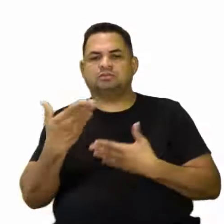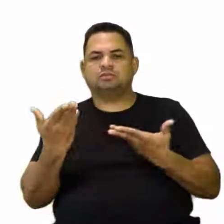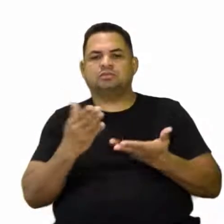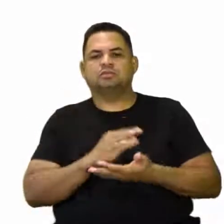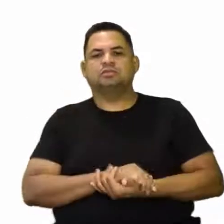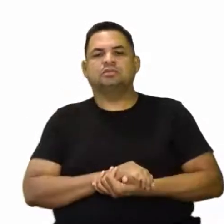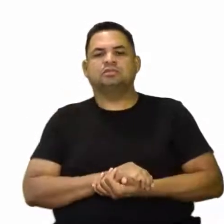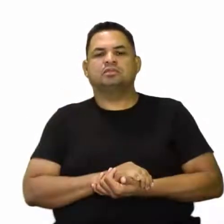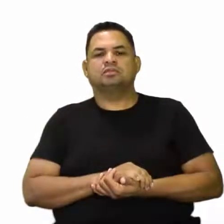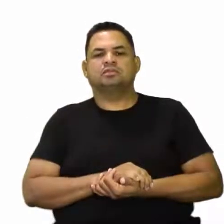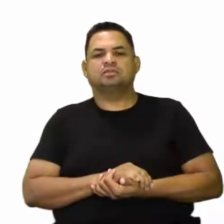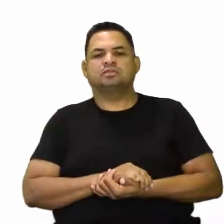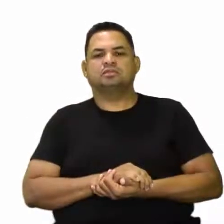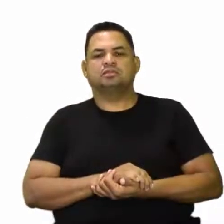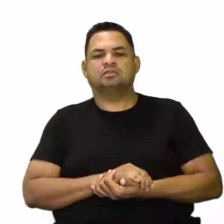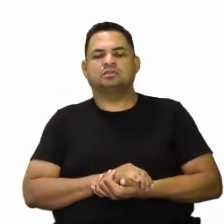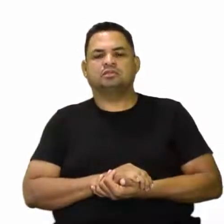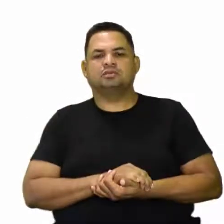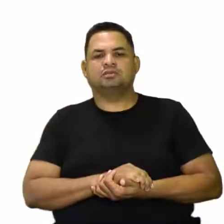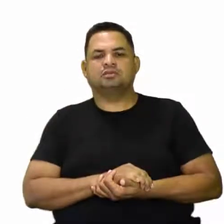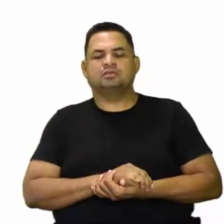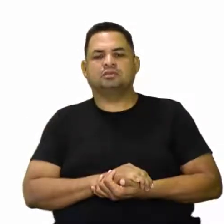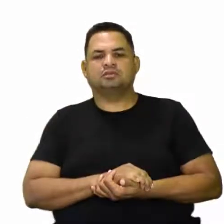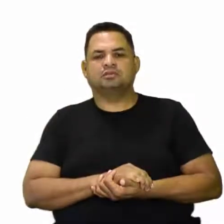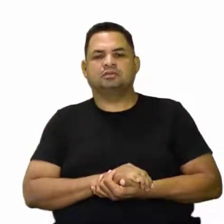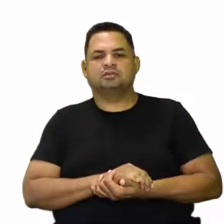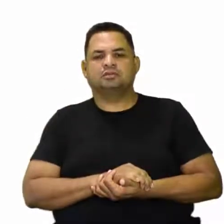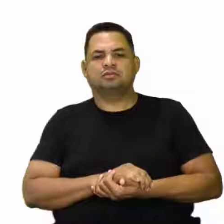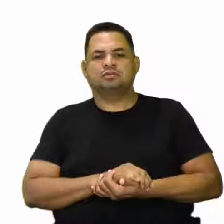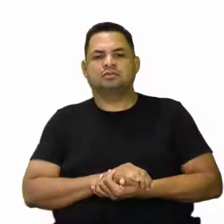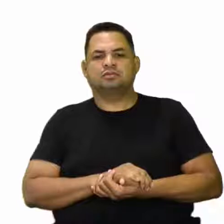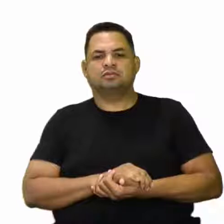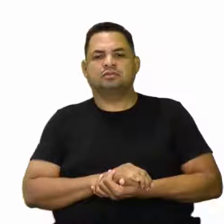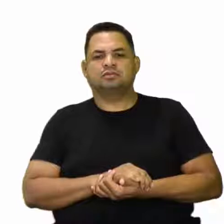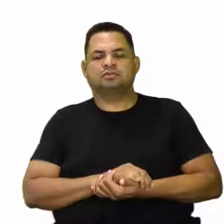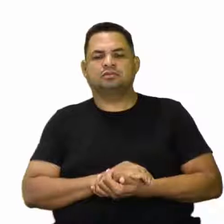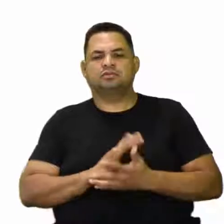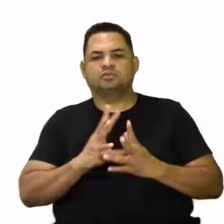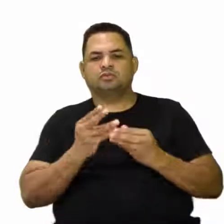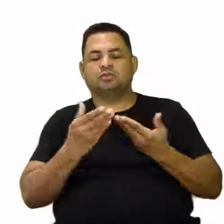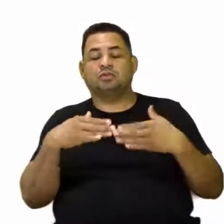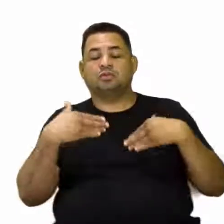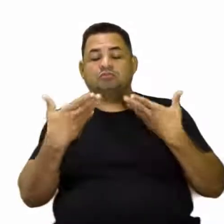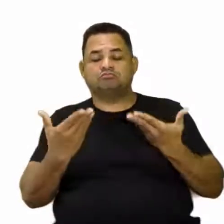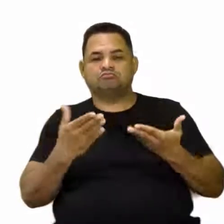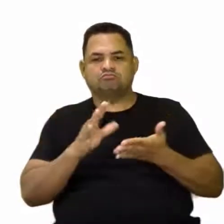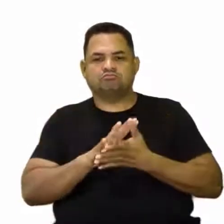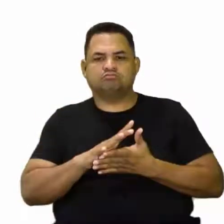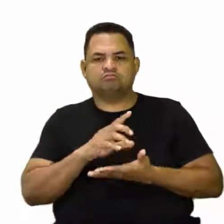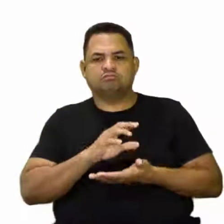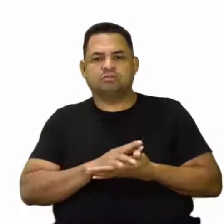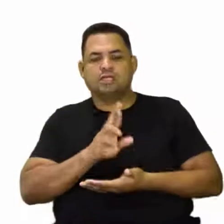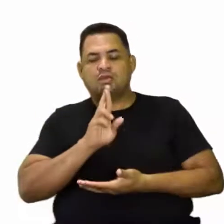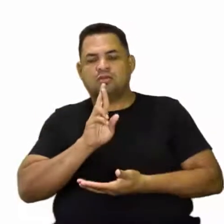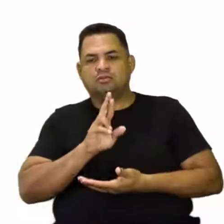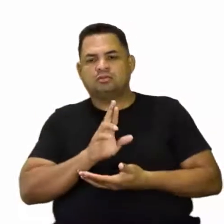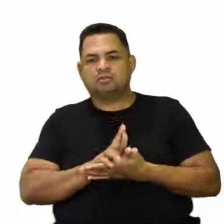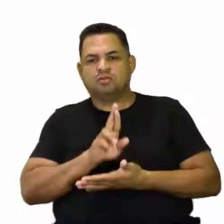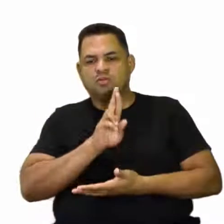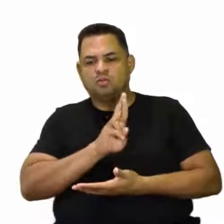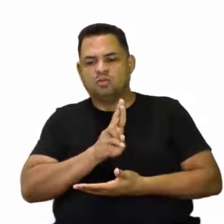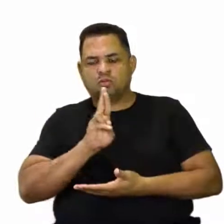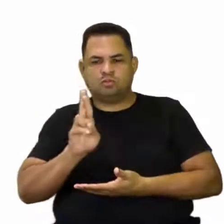vai ser querria, querrias, querria. Todas as vezes que vocês tiverem o R